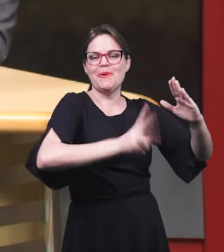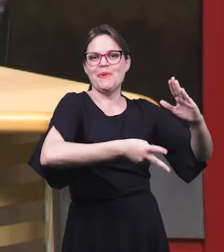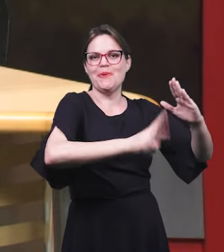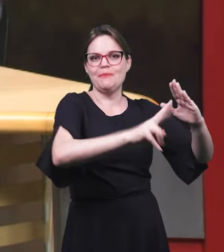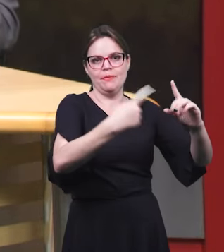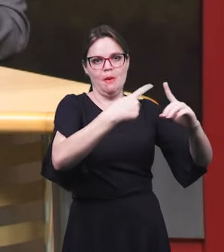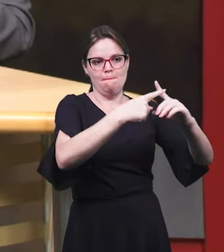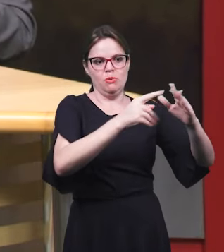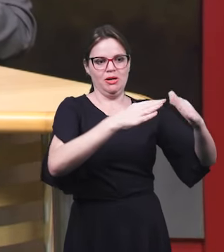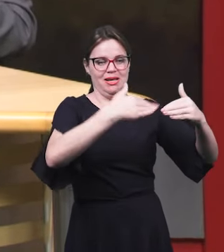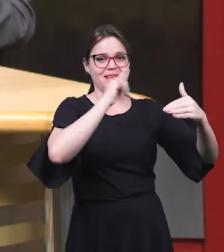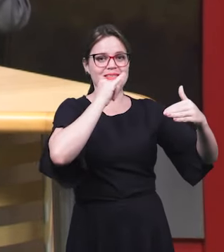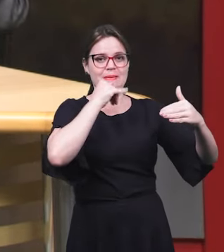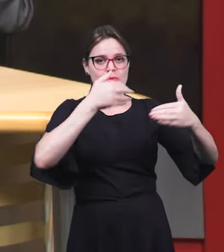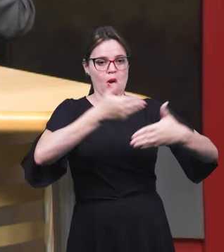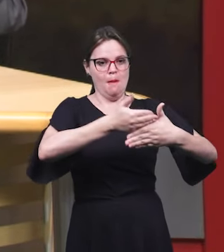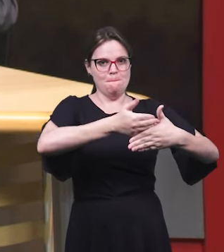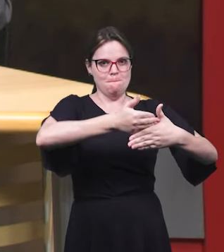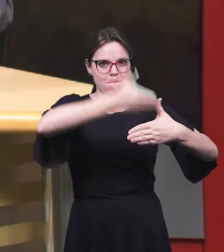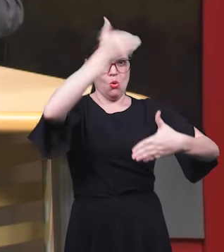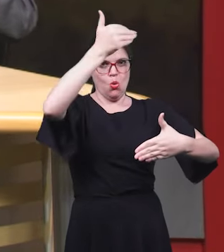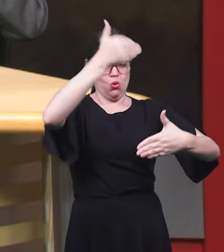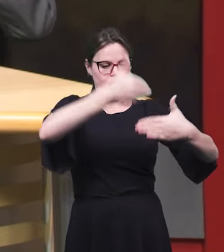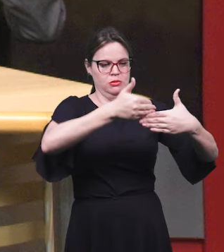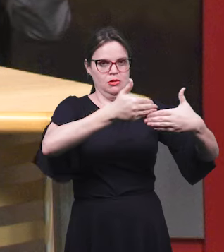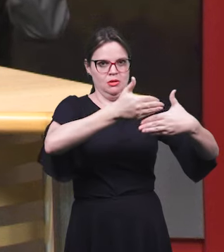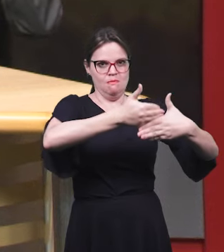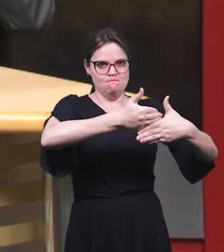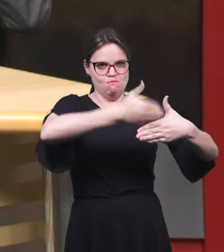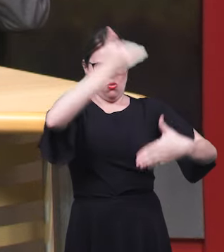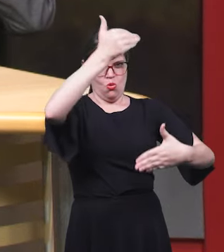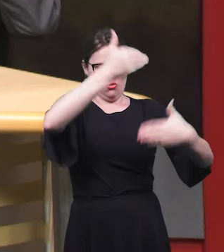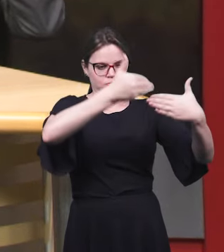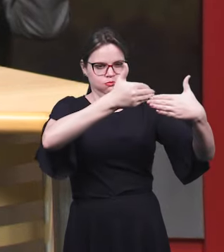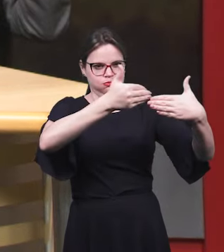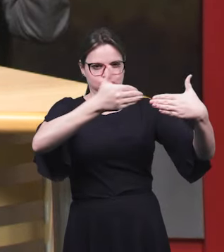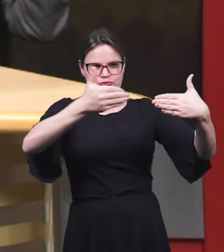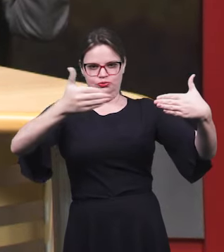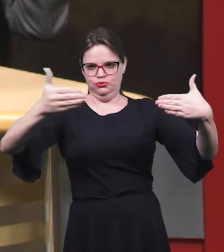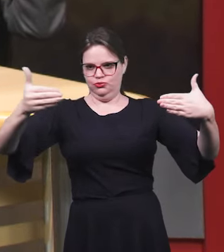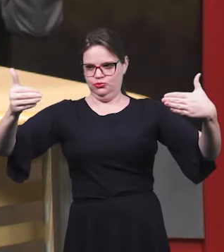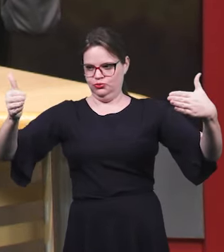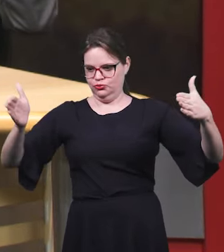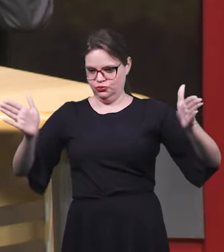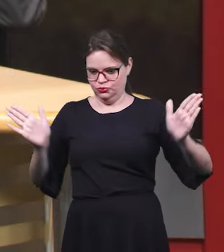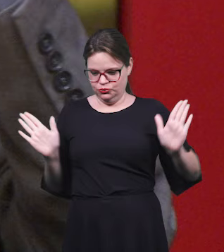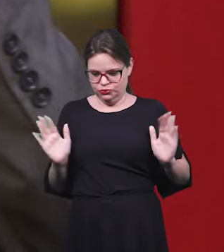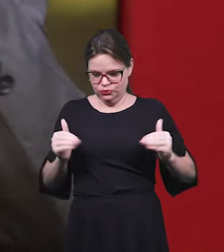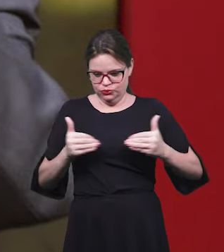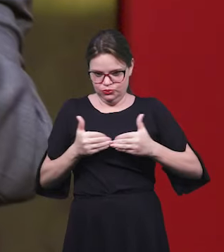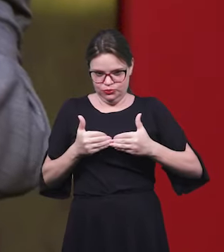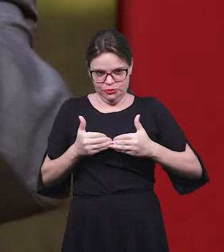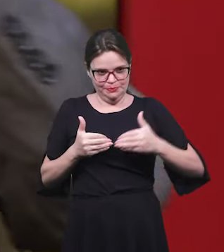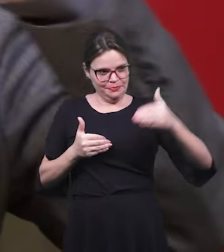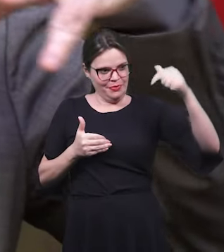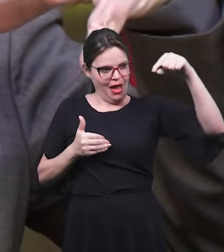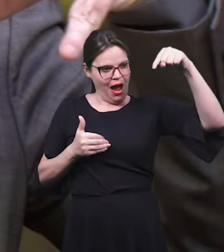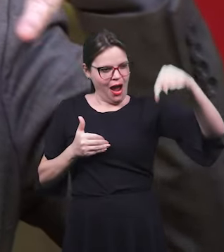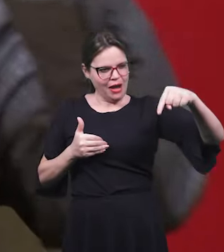Porque os muros ruíram e racharam. A palavra diz que Israel estava cercando Jericó, cada soldado entrou